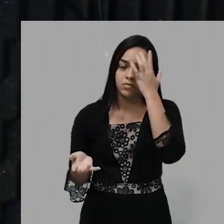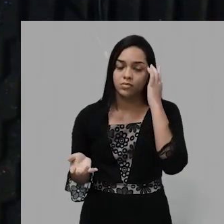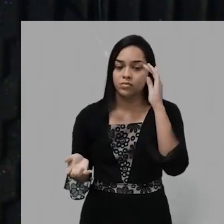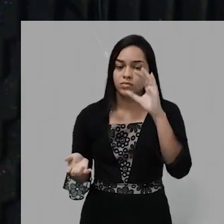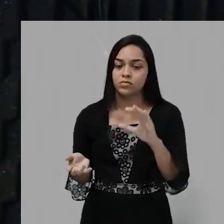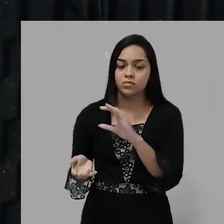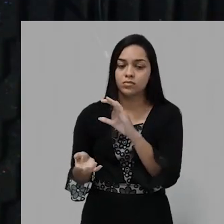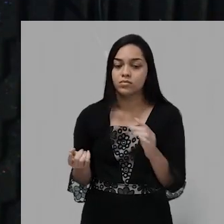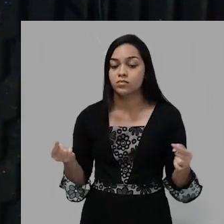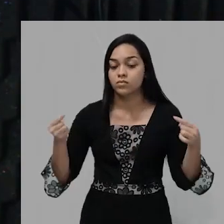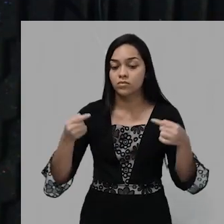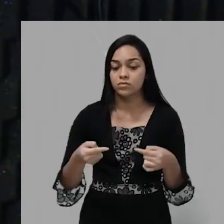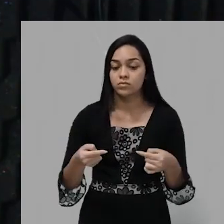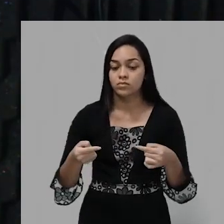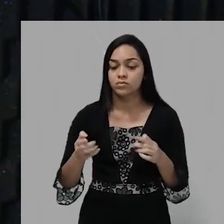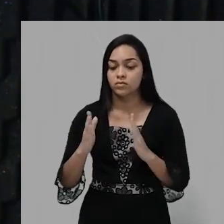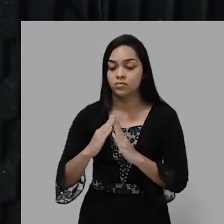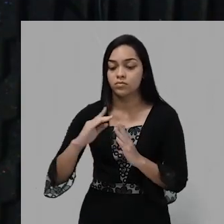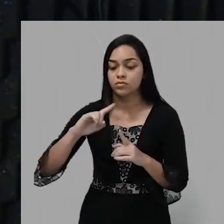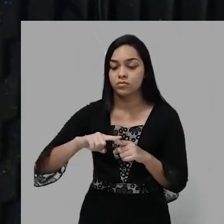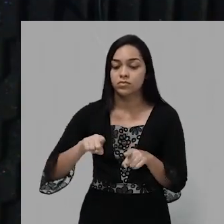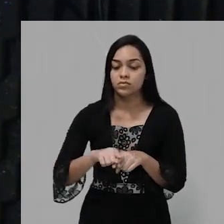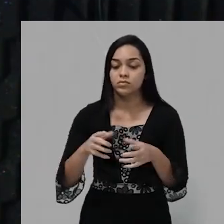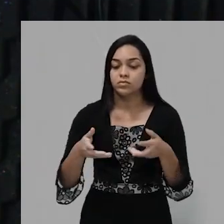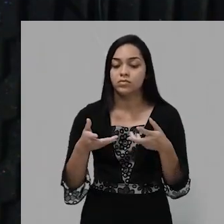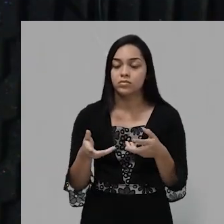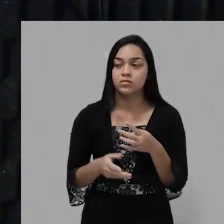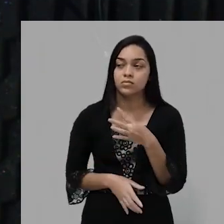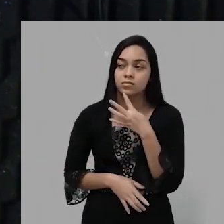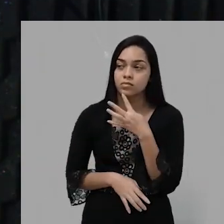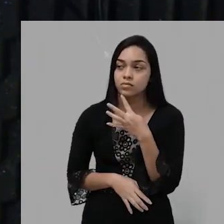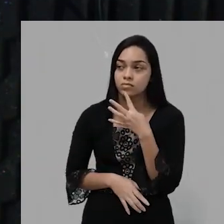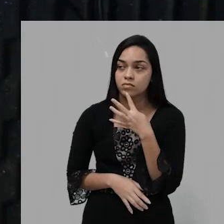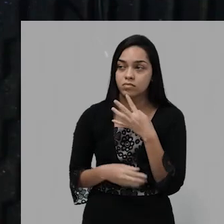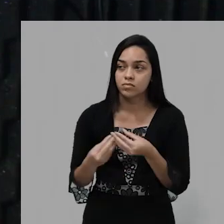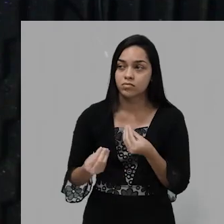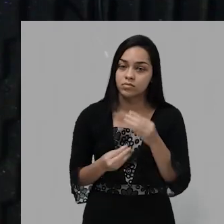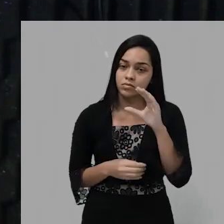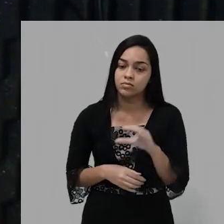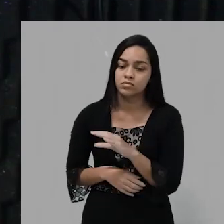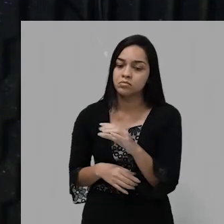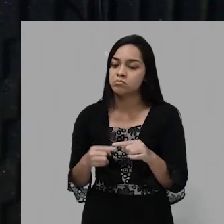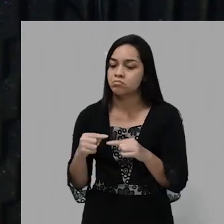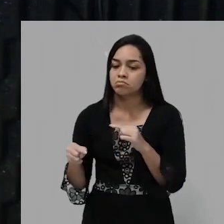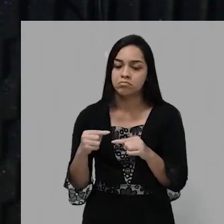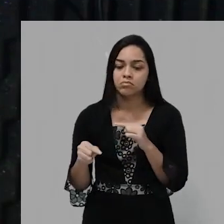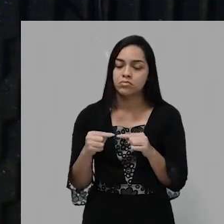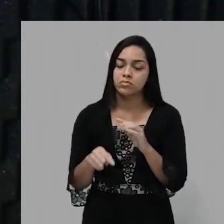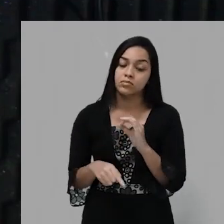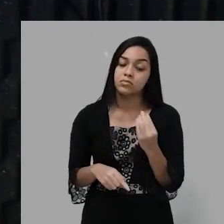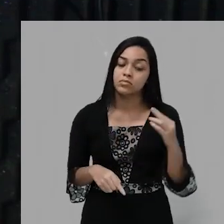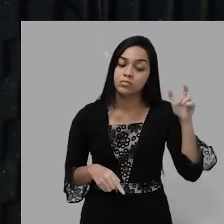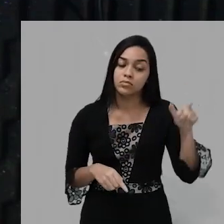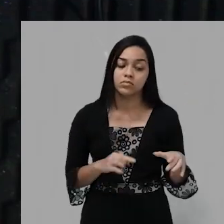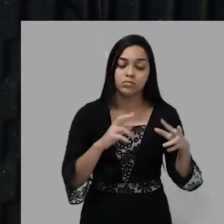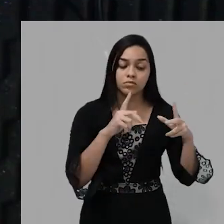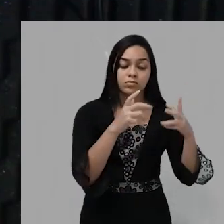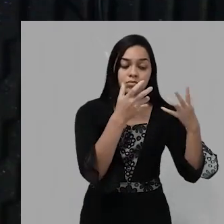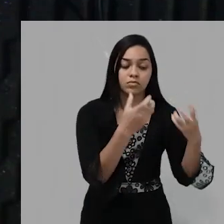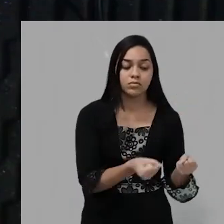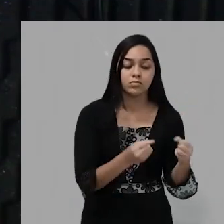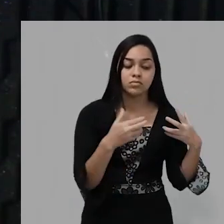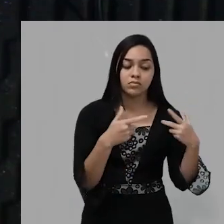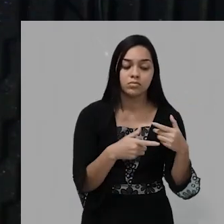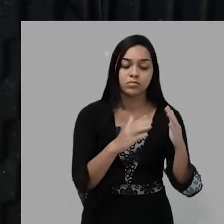irem contra os dogmas da igreja e querer continuar sendo reconhecidos como católicos. Não dá, né? Ou eles seguiam tudo que